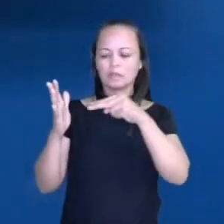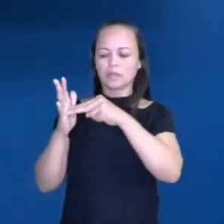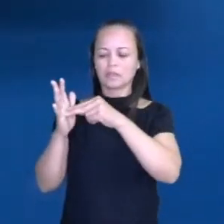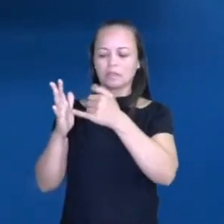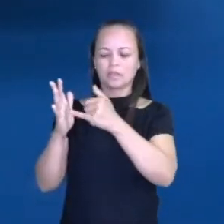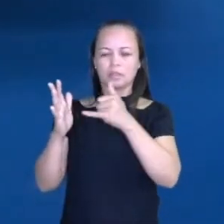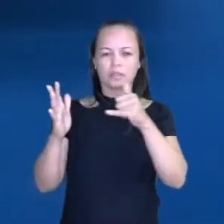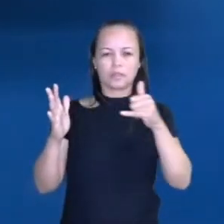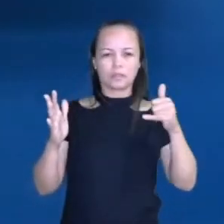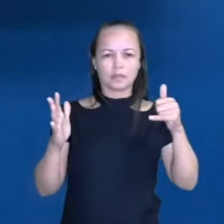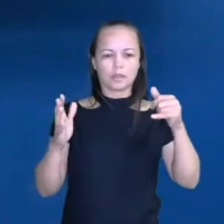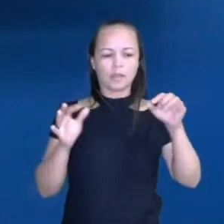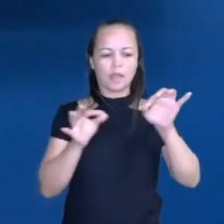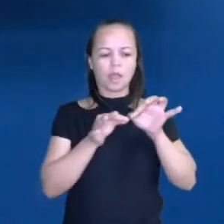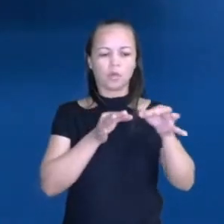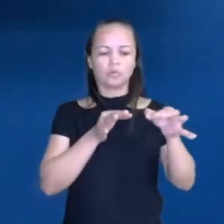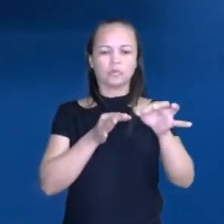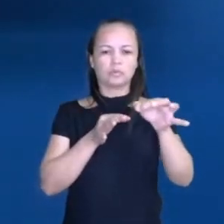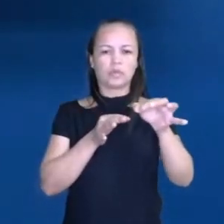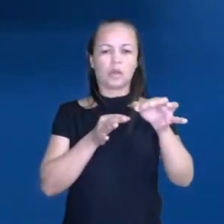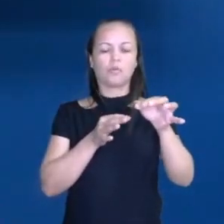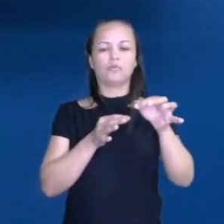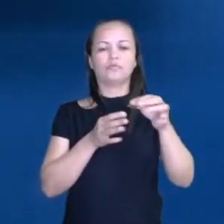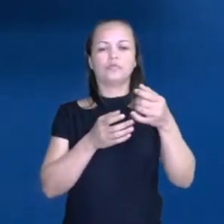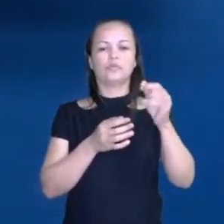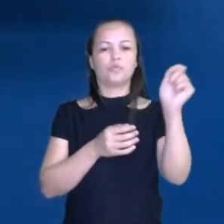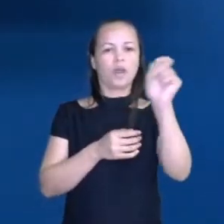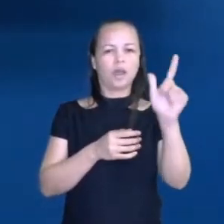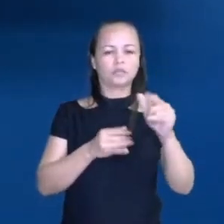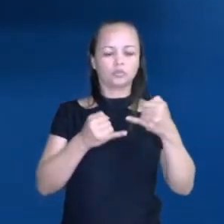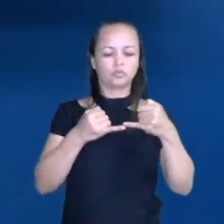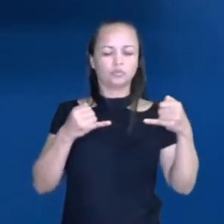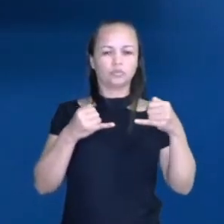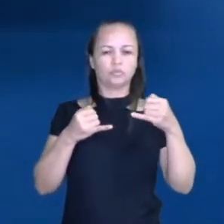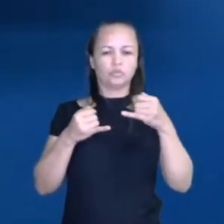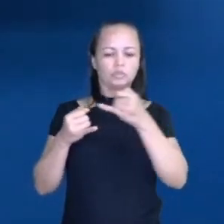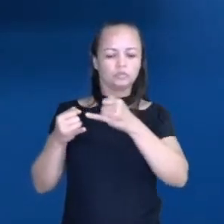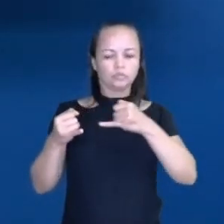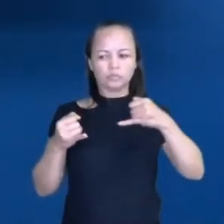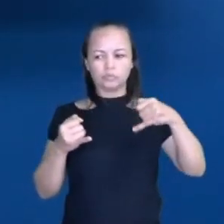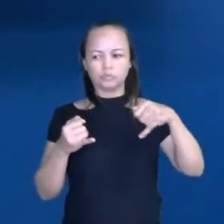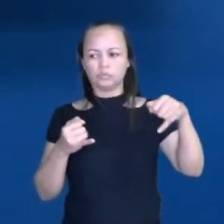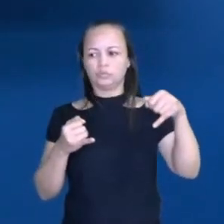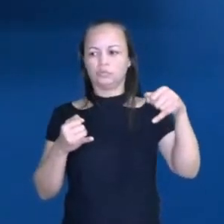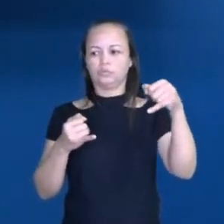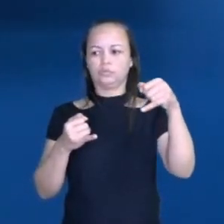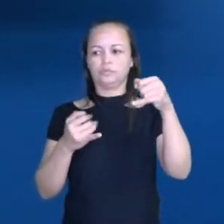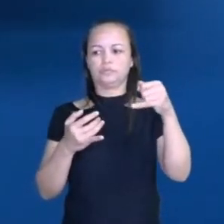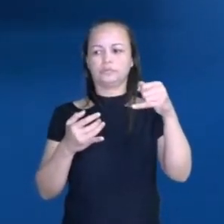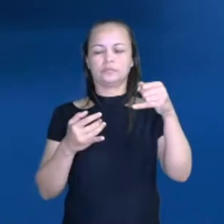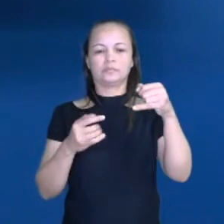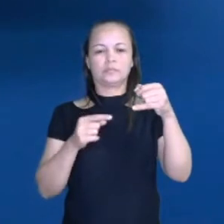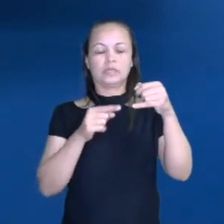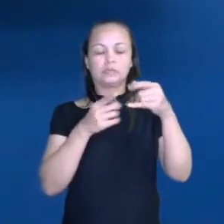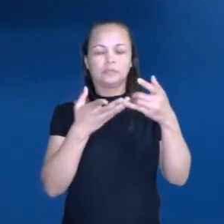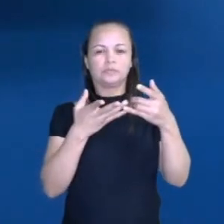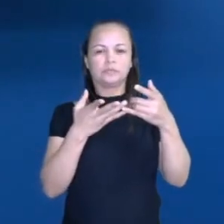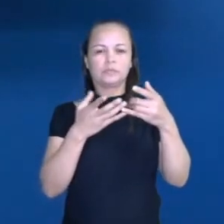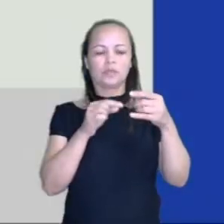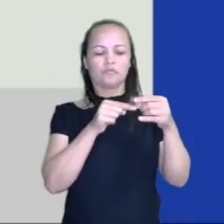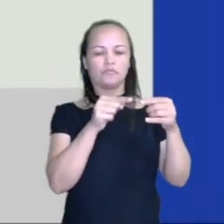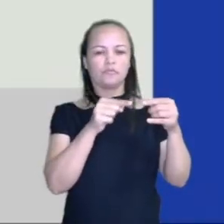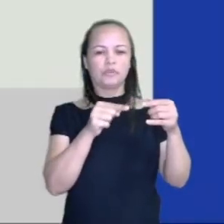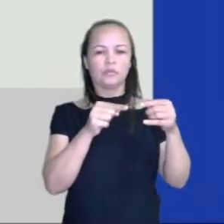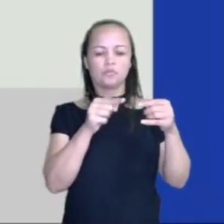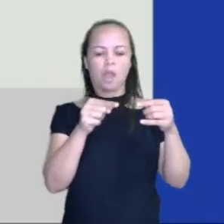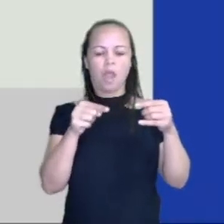para o outro só quer tirar um filósofo acompanha o fio azul tá é o segundo soquete lá então Teu no início que